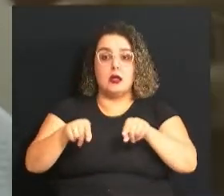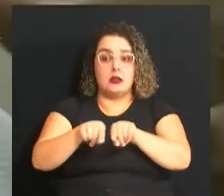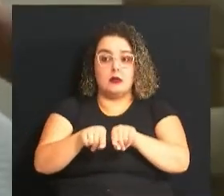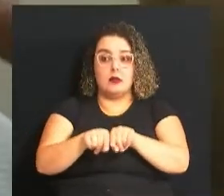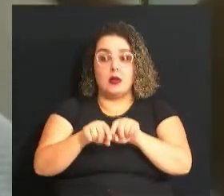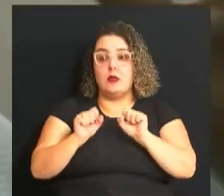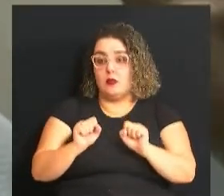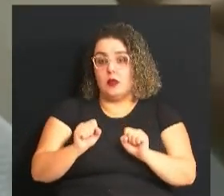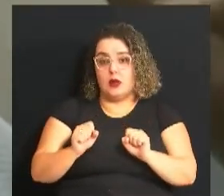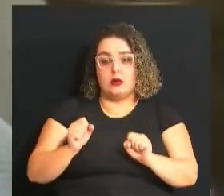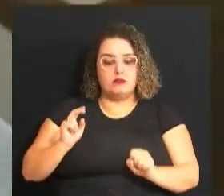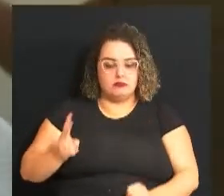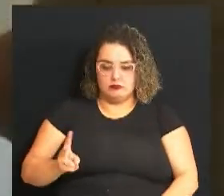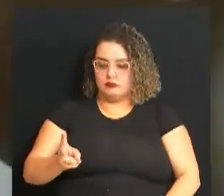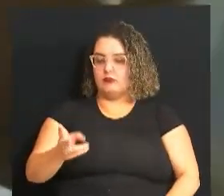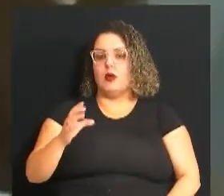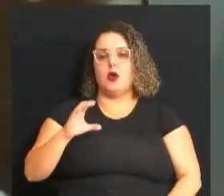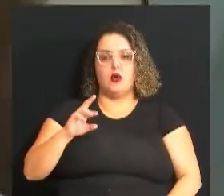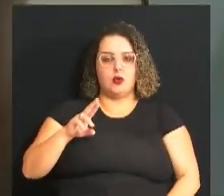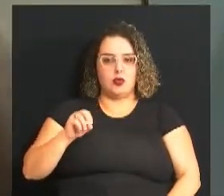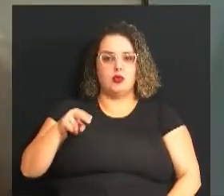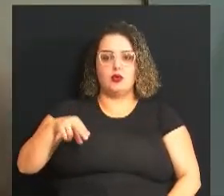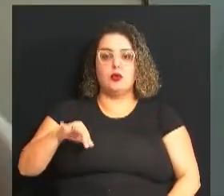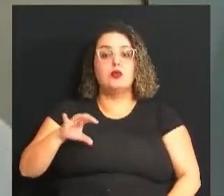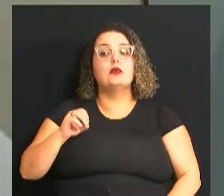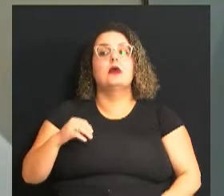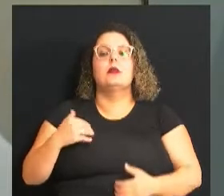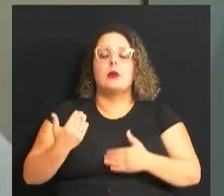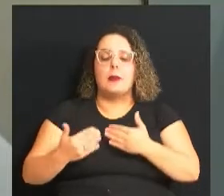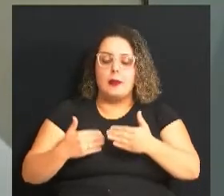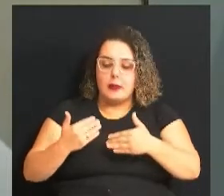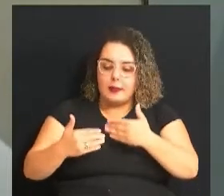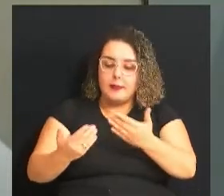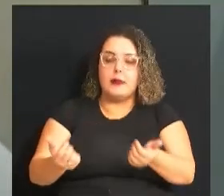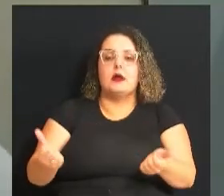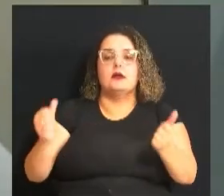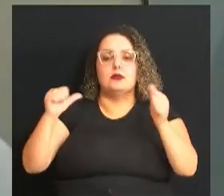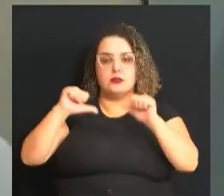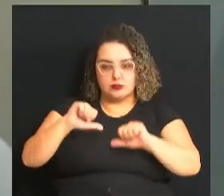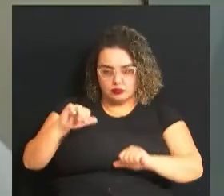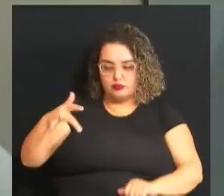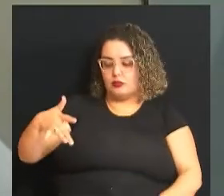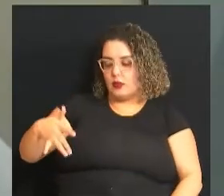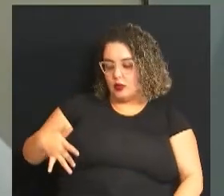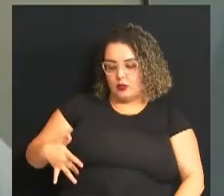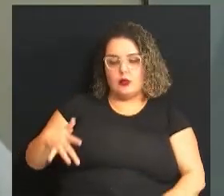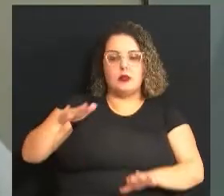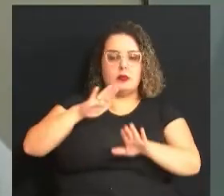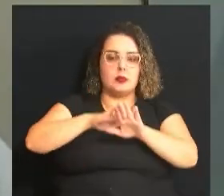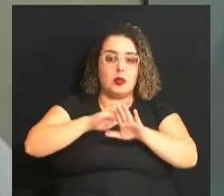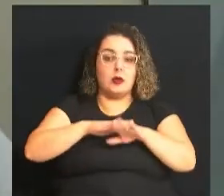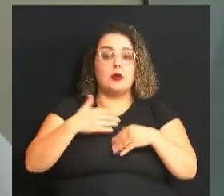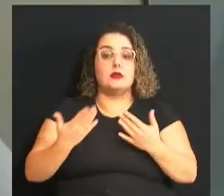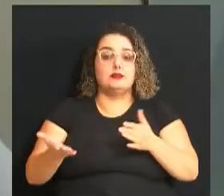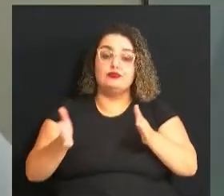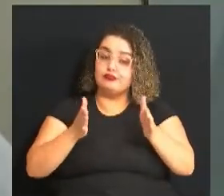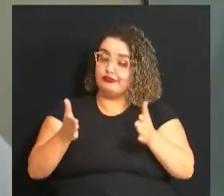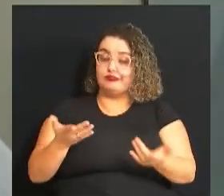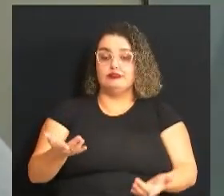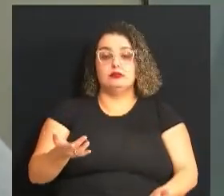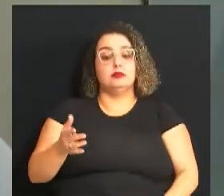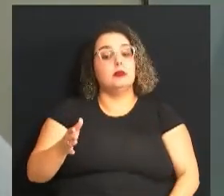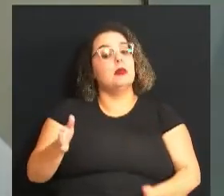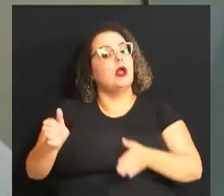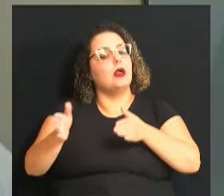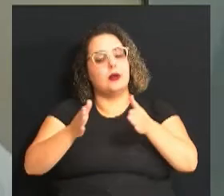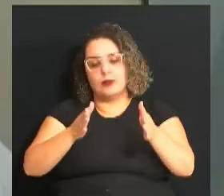casos crônicos em que o paciente vai evoluindo e piorando a função do fígado até o ponto em que nós vemos, não, neste